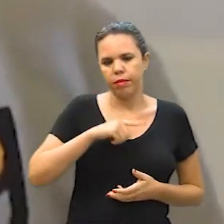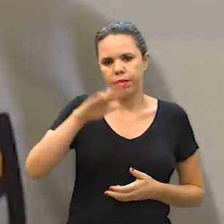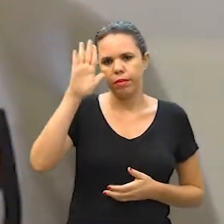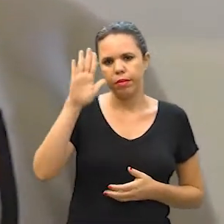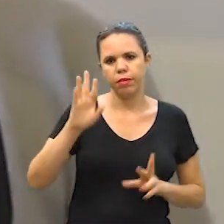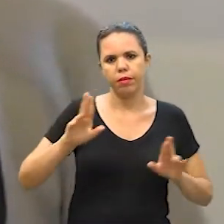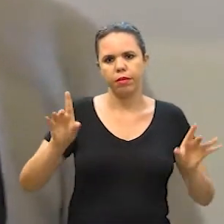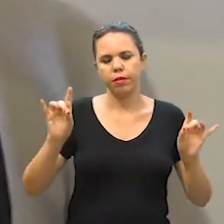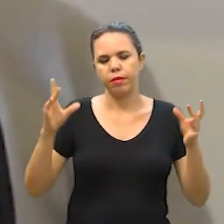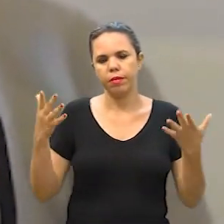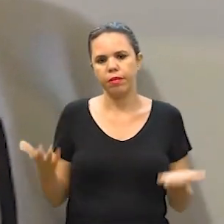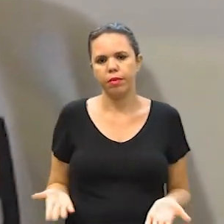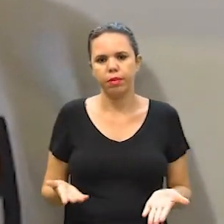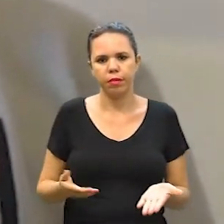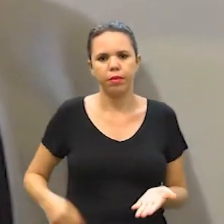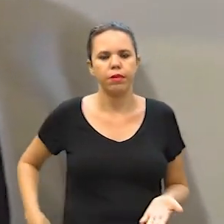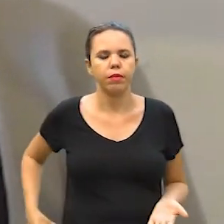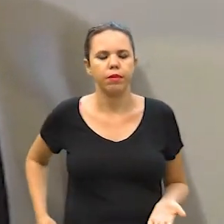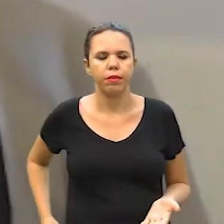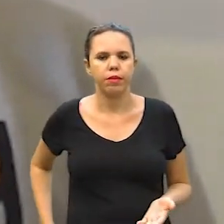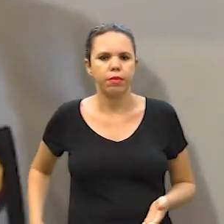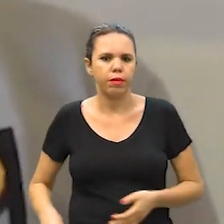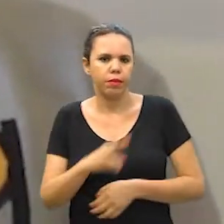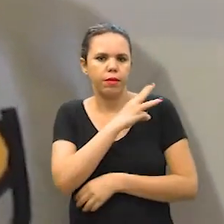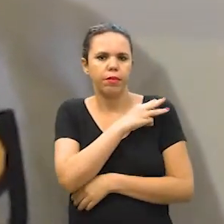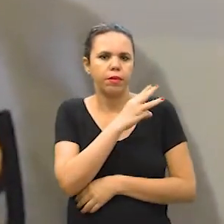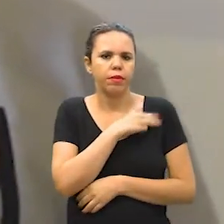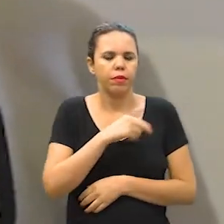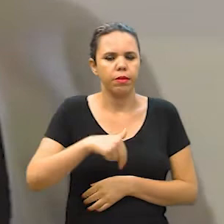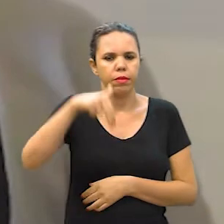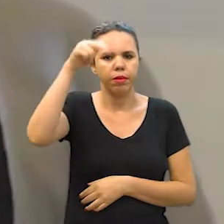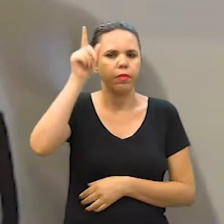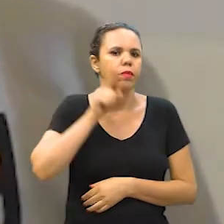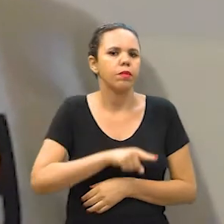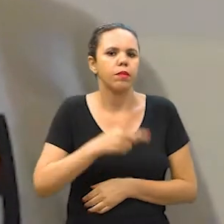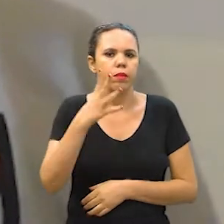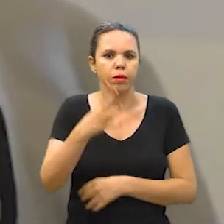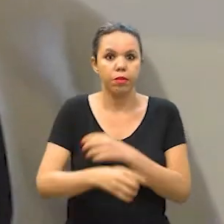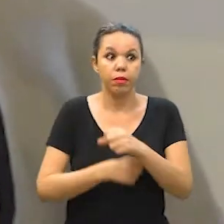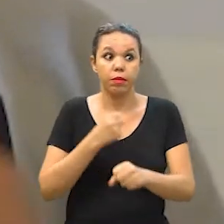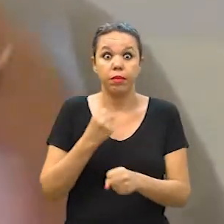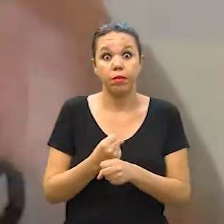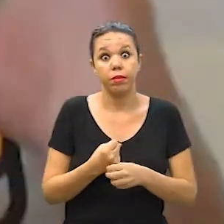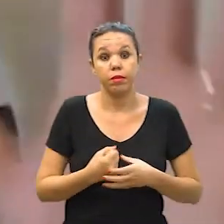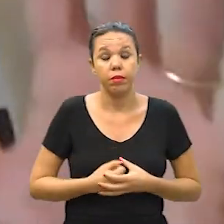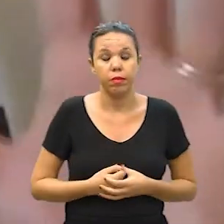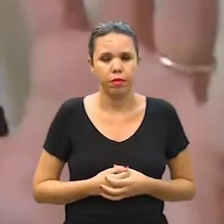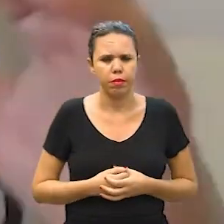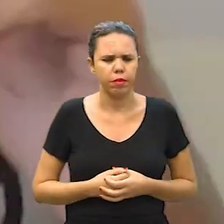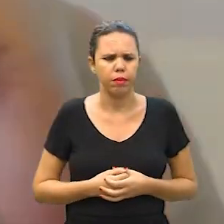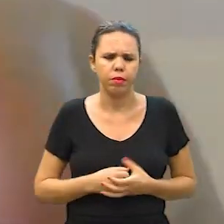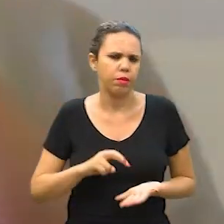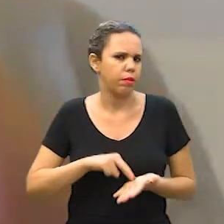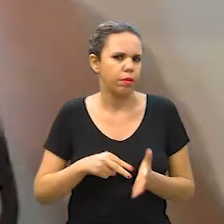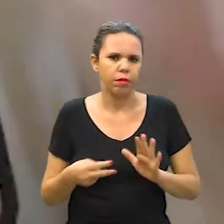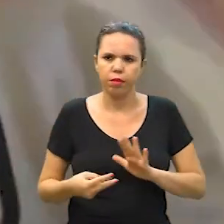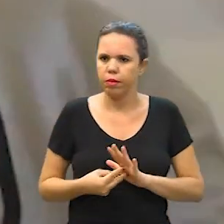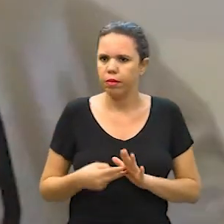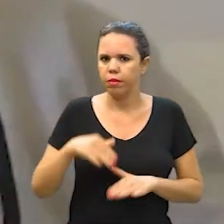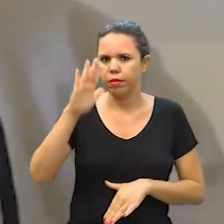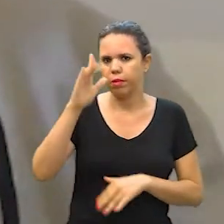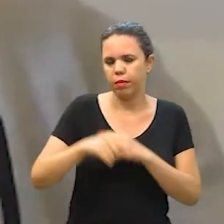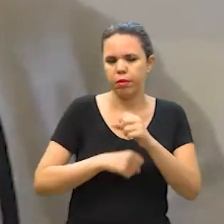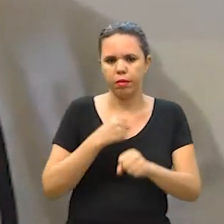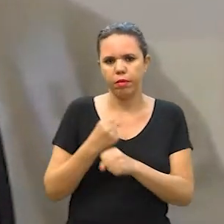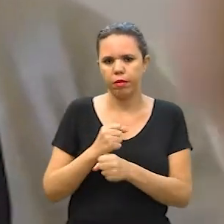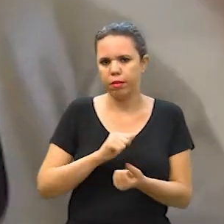um diferencial, porque o ensino médio norte-americano são 4 anos. Não quer dizer que eles têm um ano a